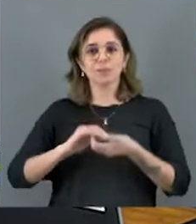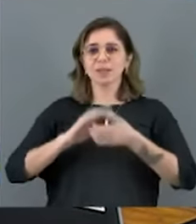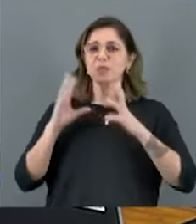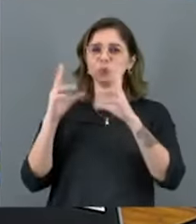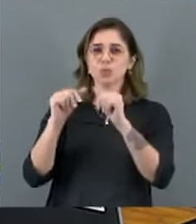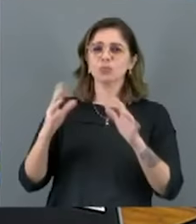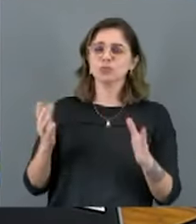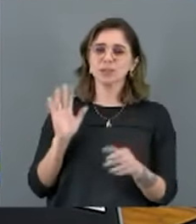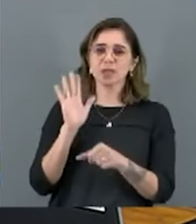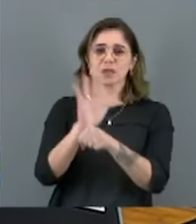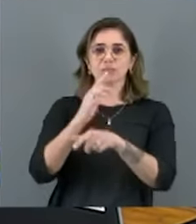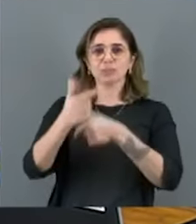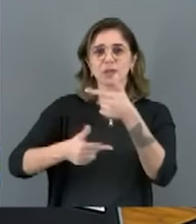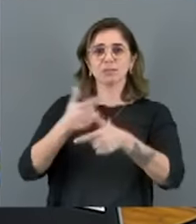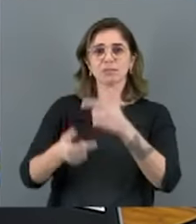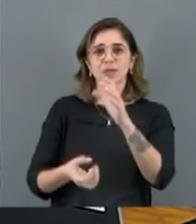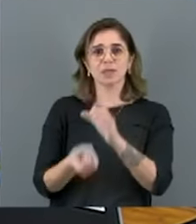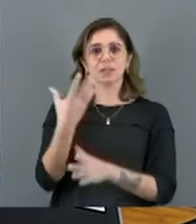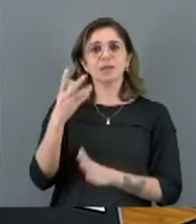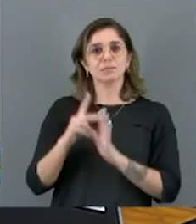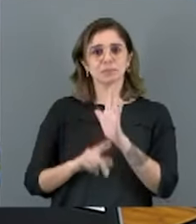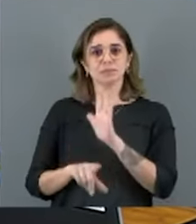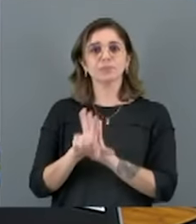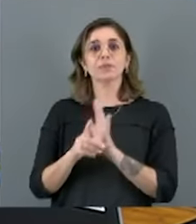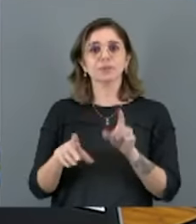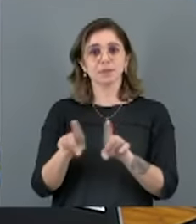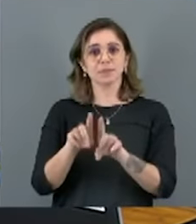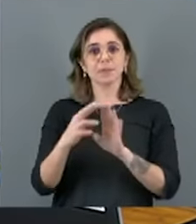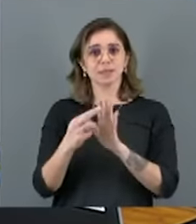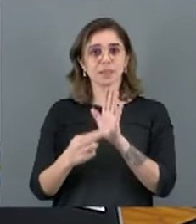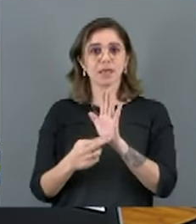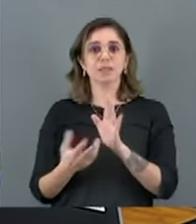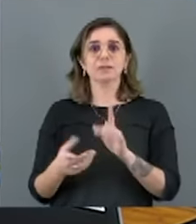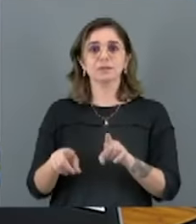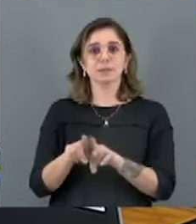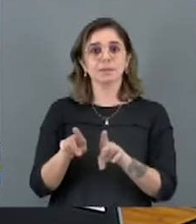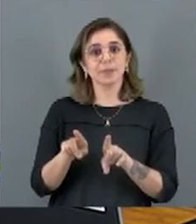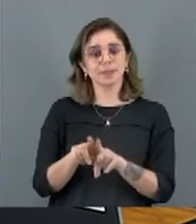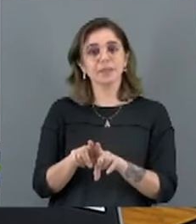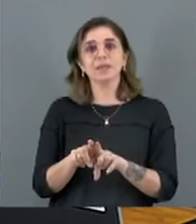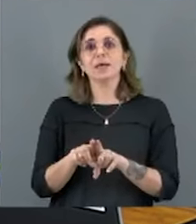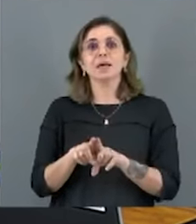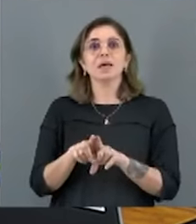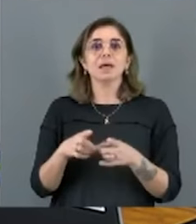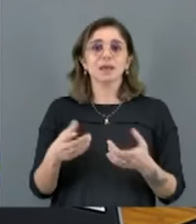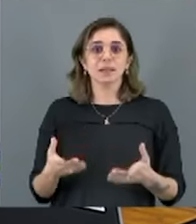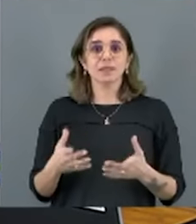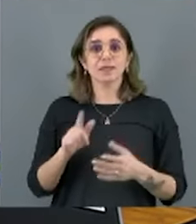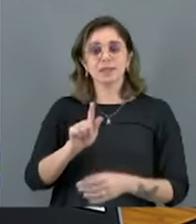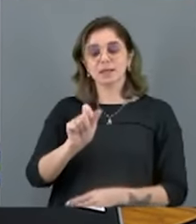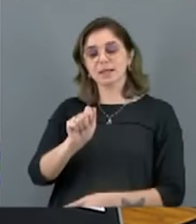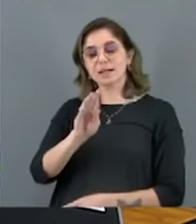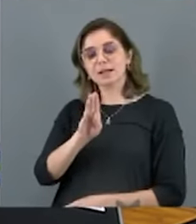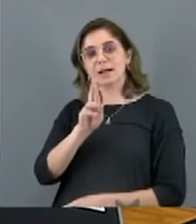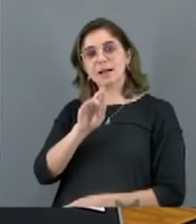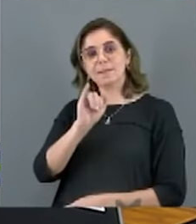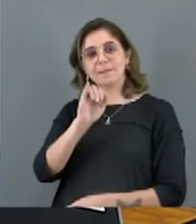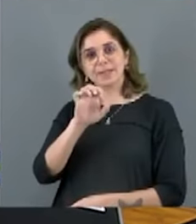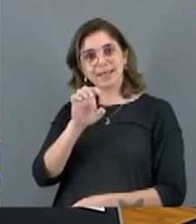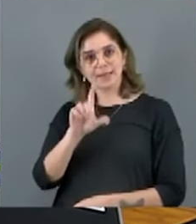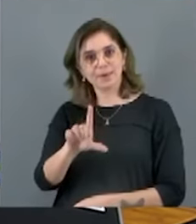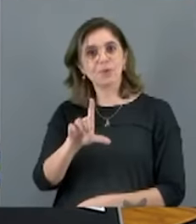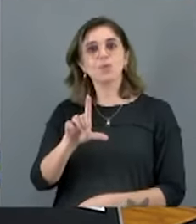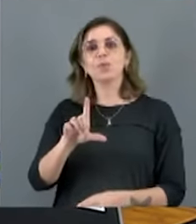nosso, no Brasil nós temos, senador Flávio Arnes, um Pelé dos eSports, que é o Gabriel Toledo, o Fallen, campeão